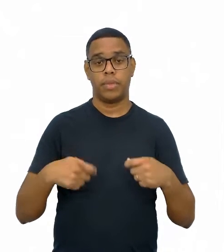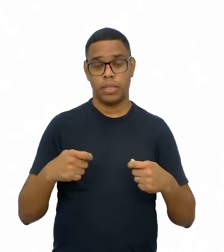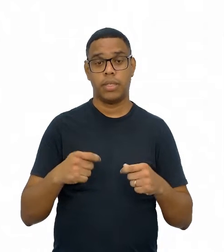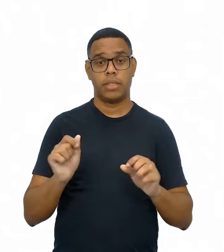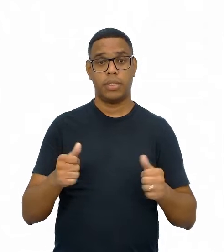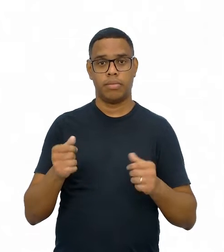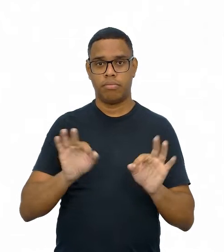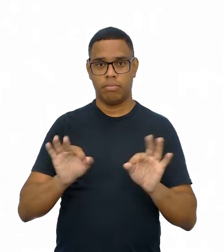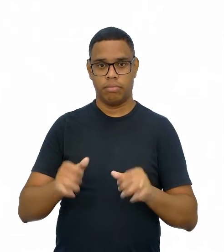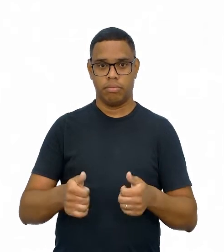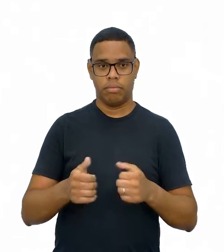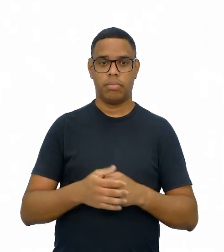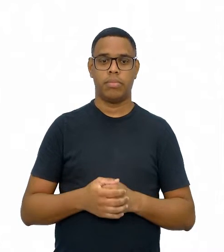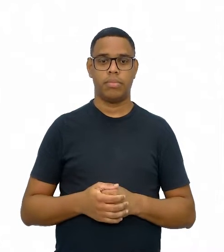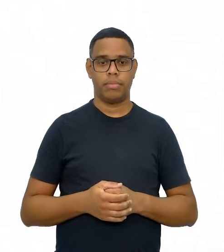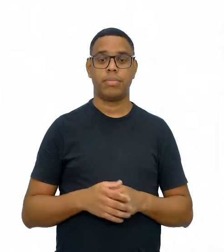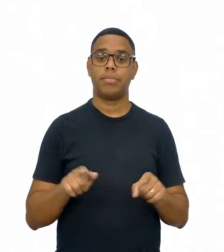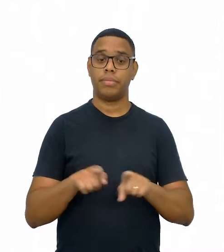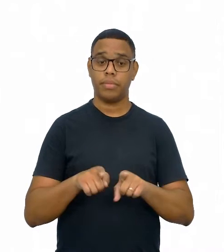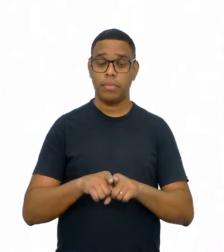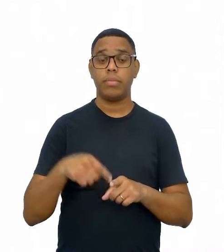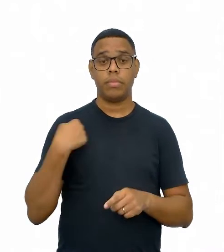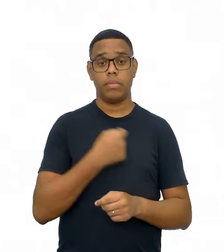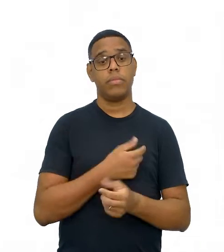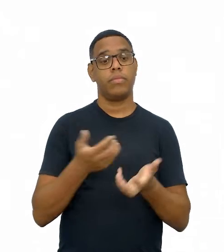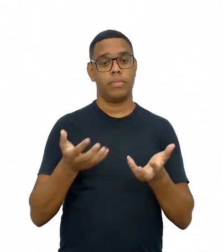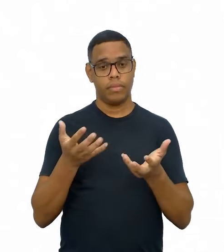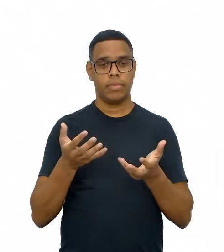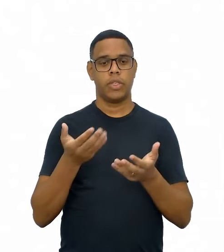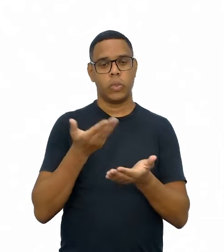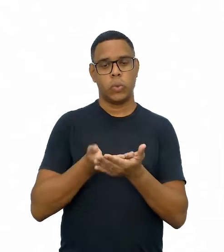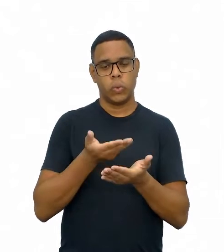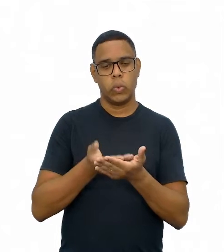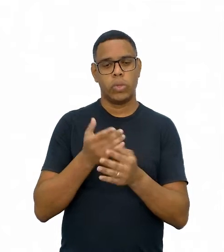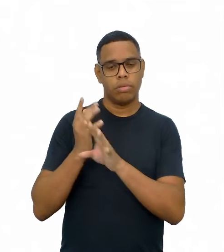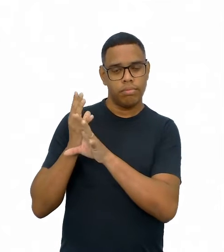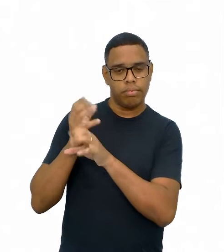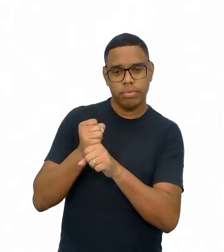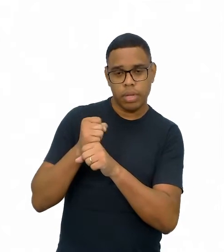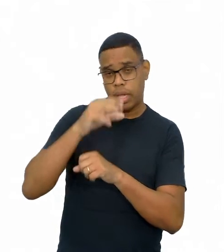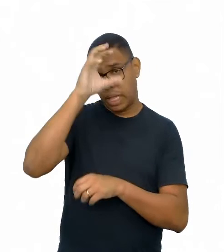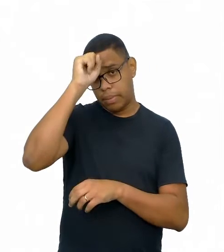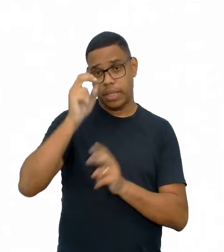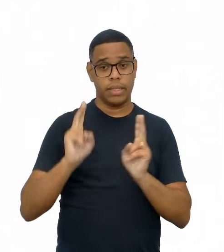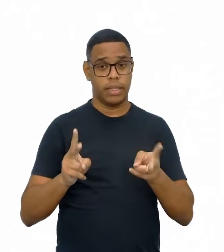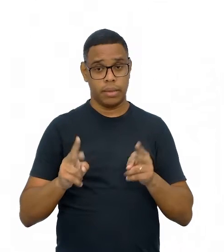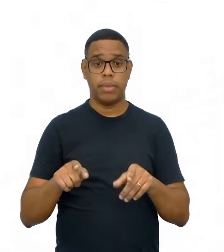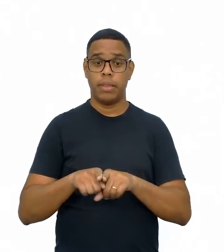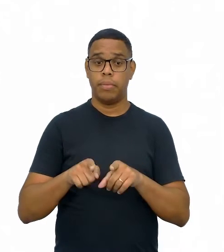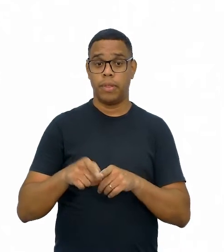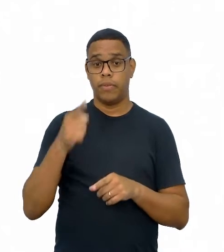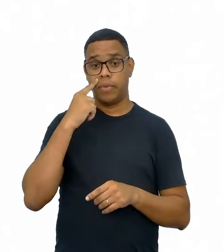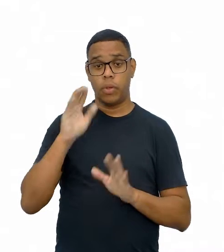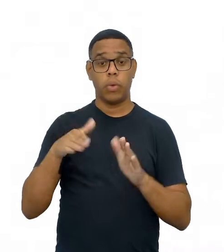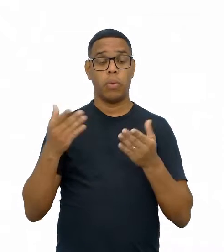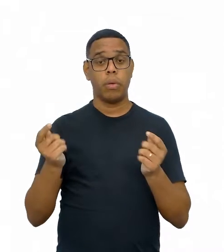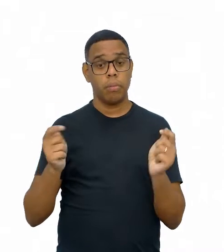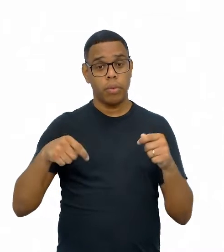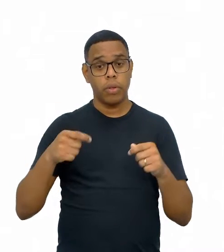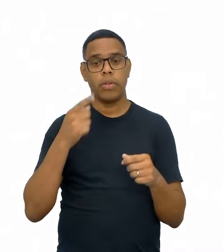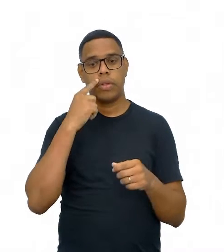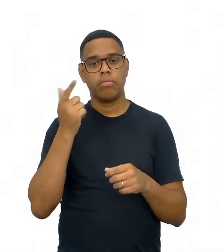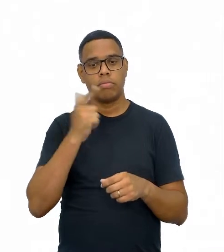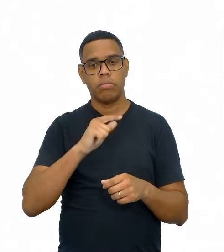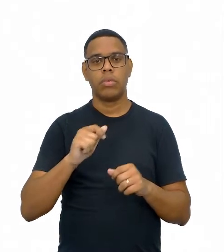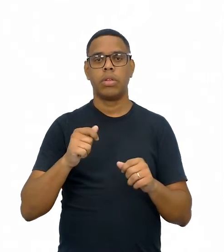ser revisitadas. Também queremos revisitar as aulas do Aprender Sempre e verificar quais possibilitam